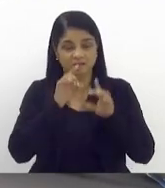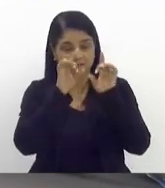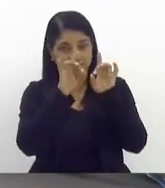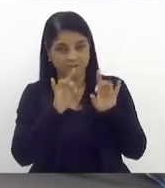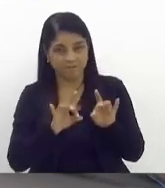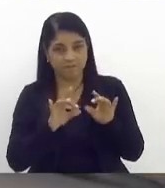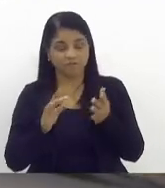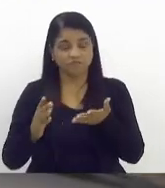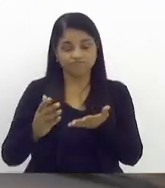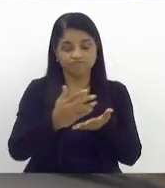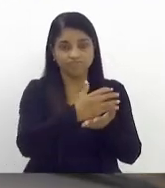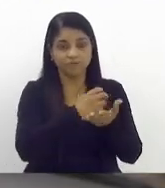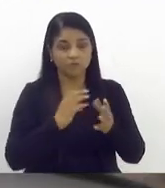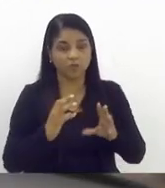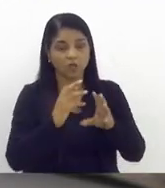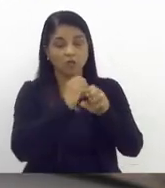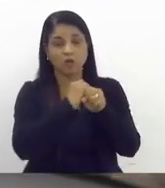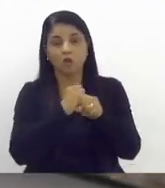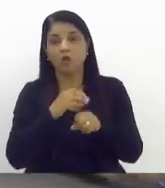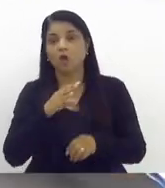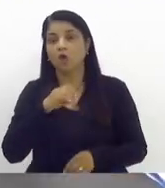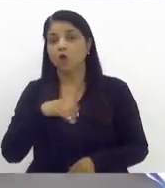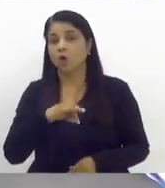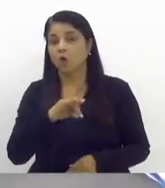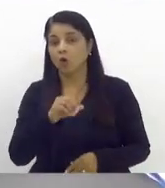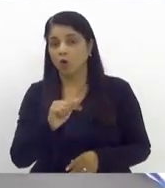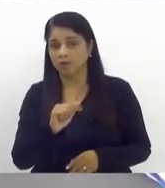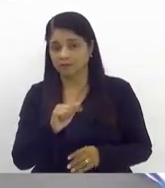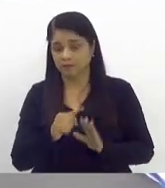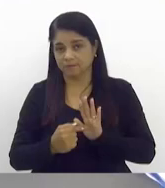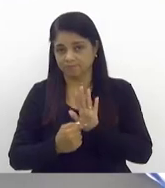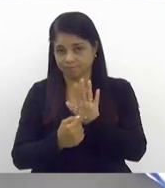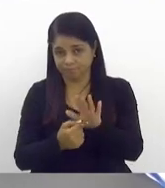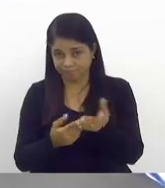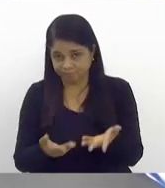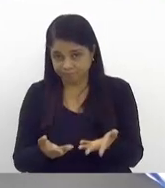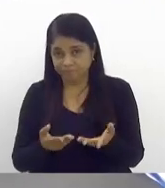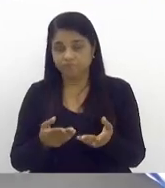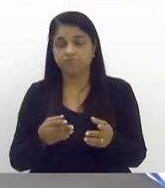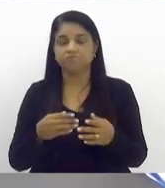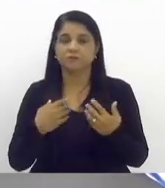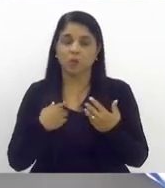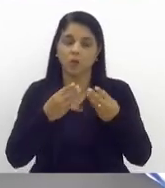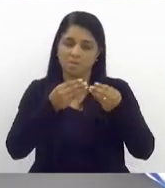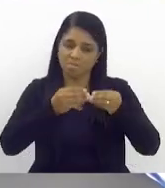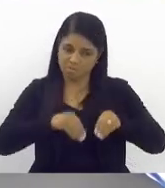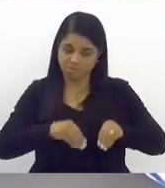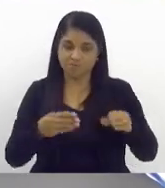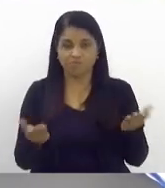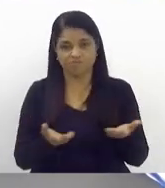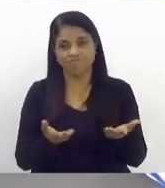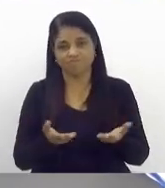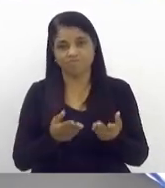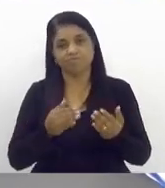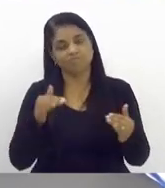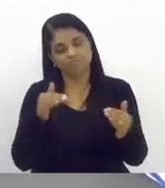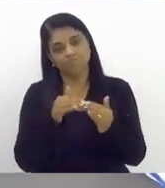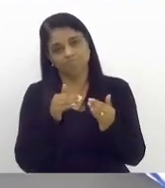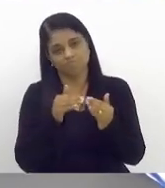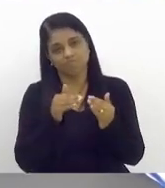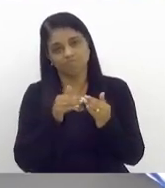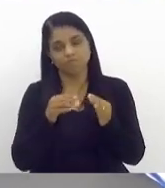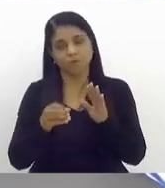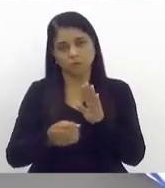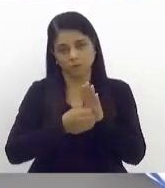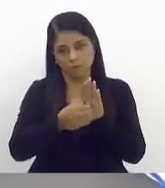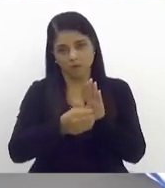prestação de contas. Então, realmente, a prejudicabilidade é o mais adequado. Esse nosso vosso novo parecer